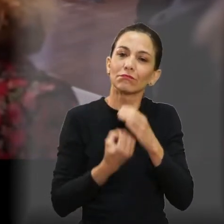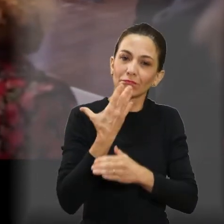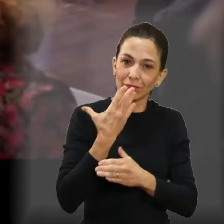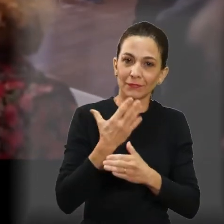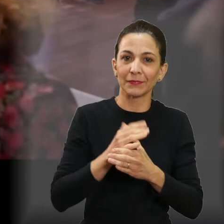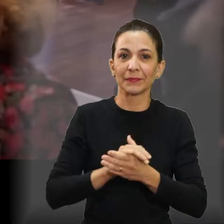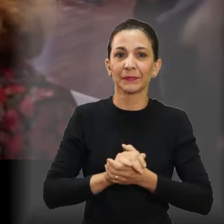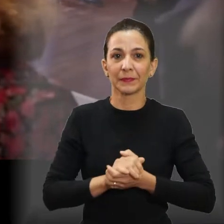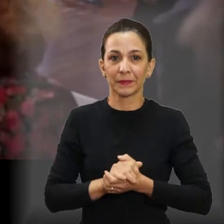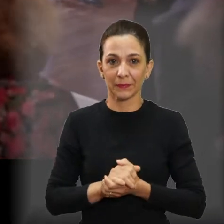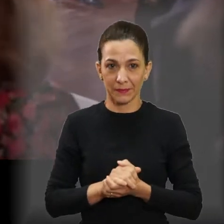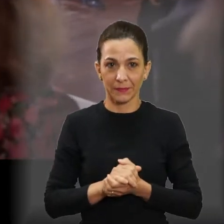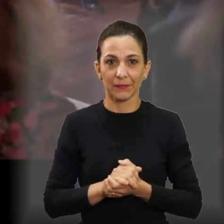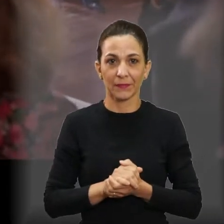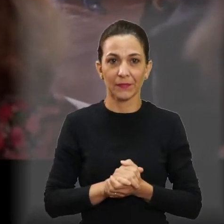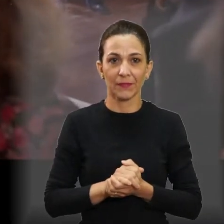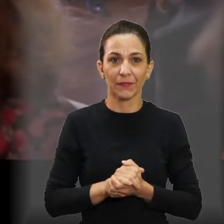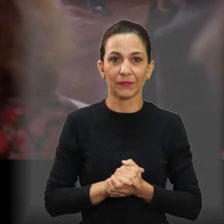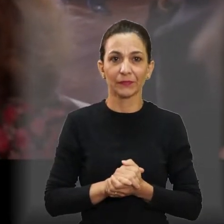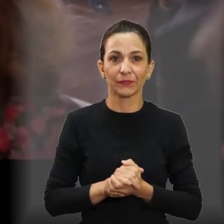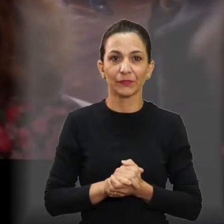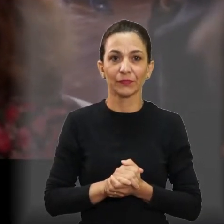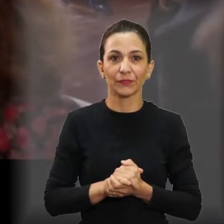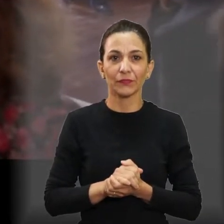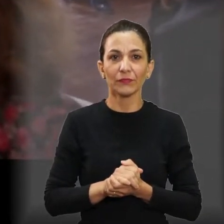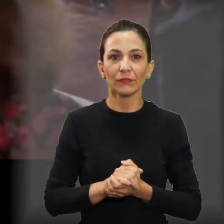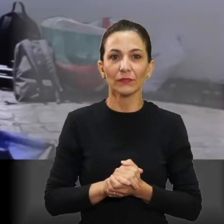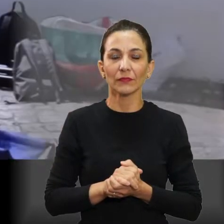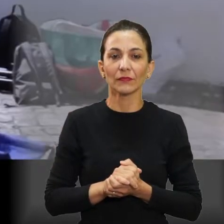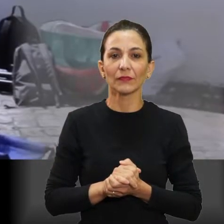artística. Foi um documentário que chama Nas Linhas de Torres,